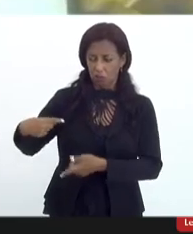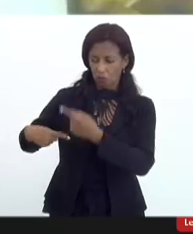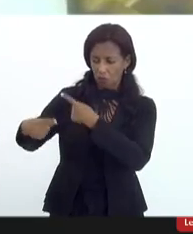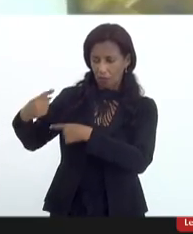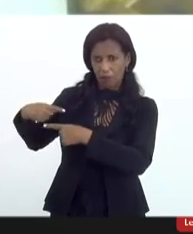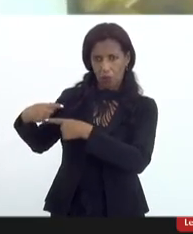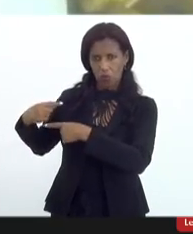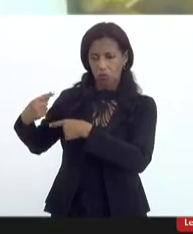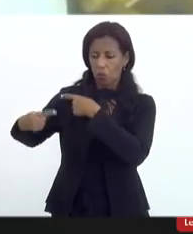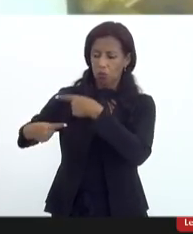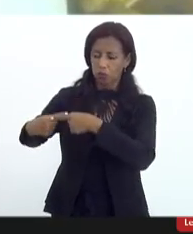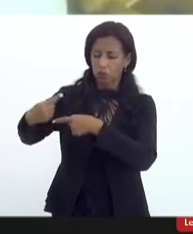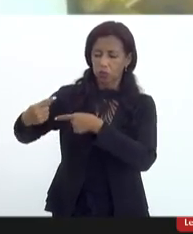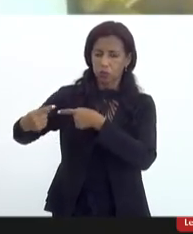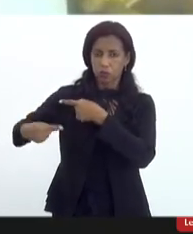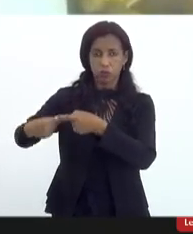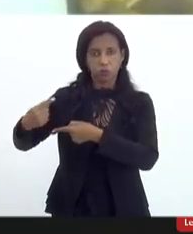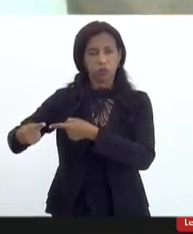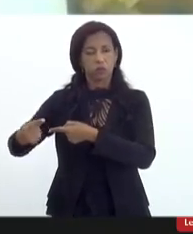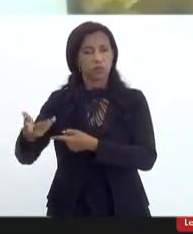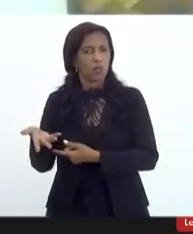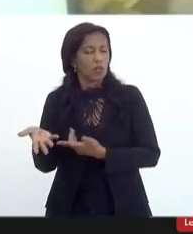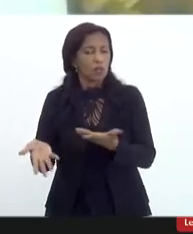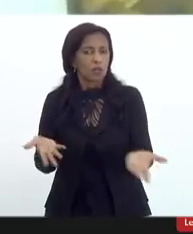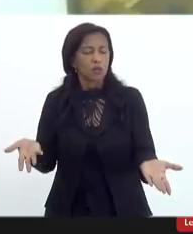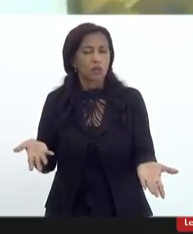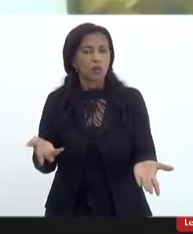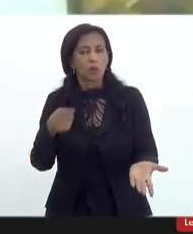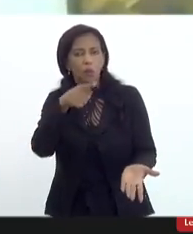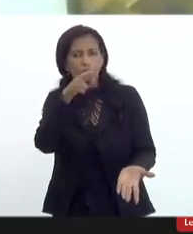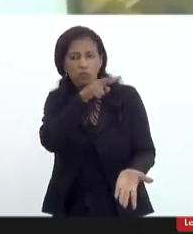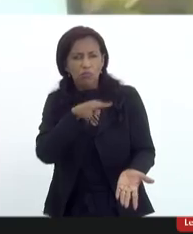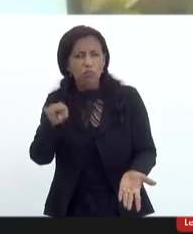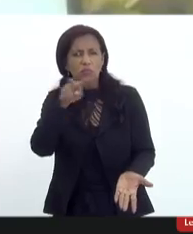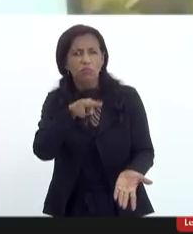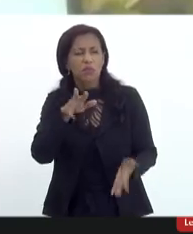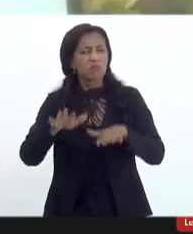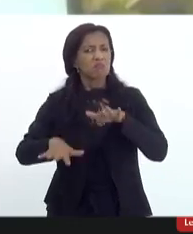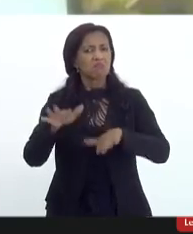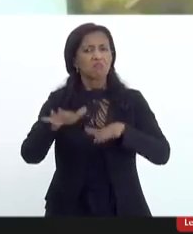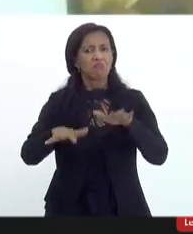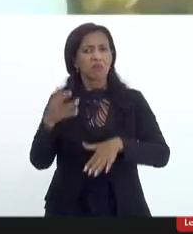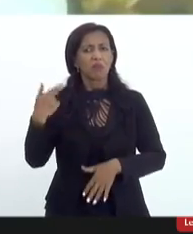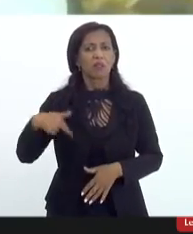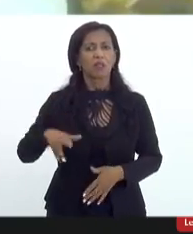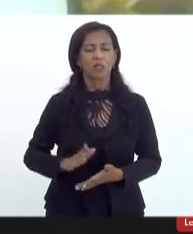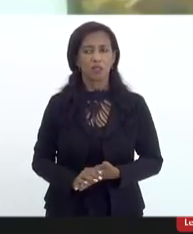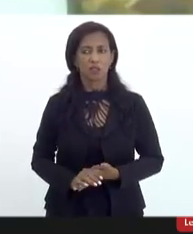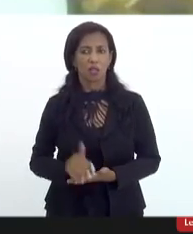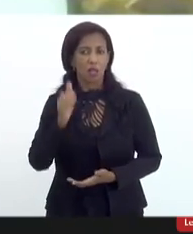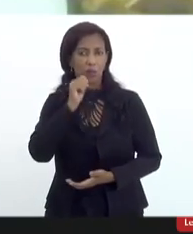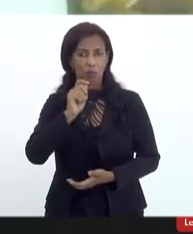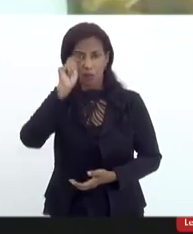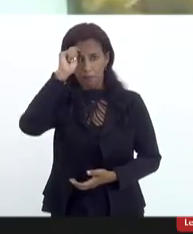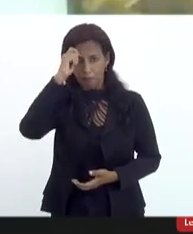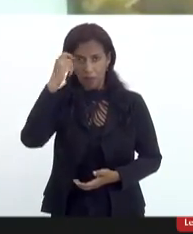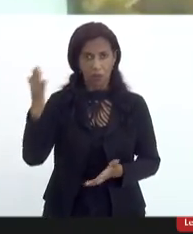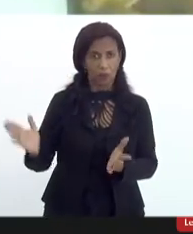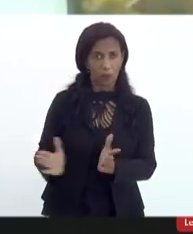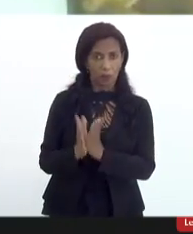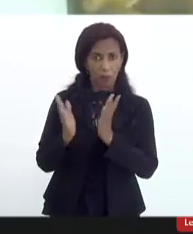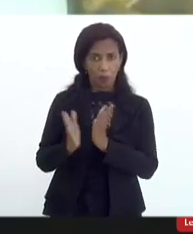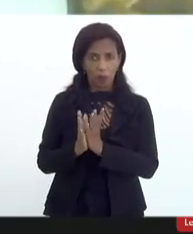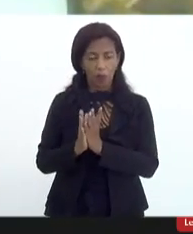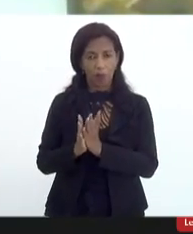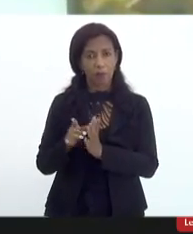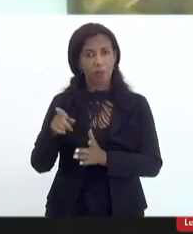depois é esse. Tanto que você pode observar, independente da religião, a mulher preta, pobre,